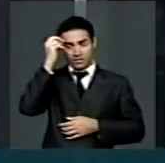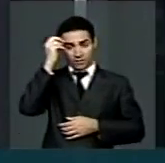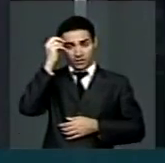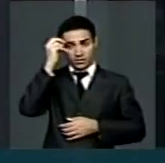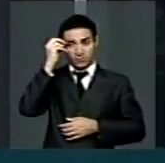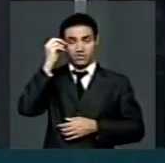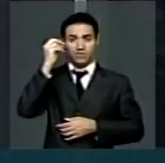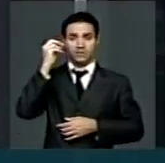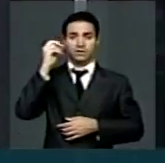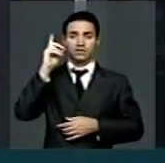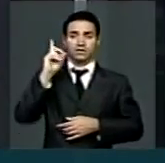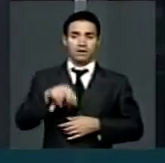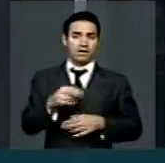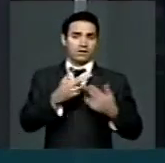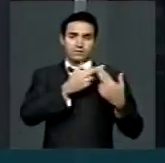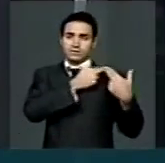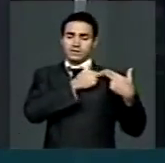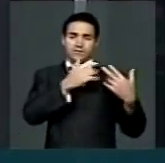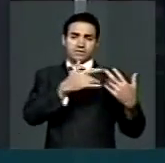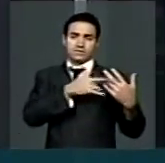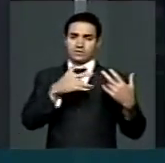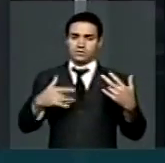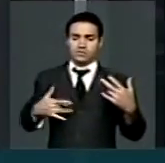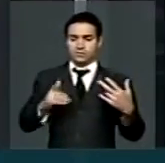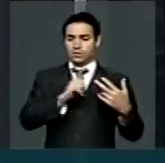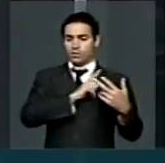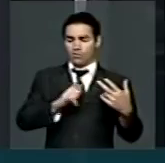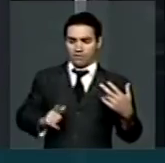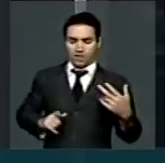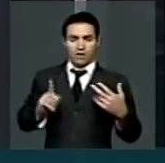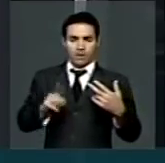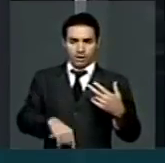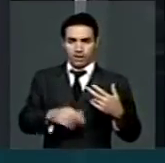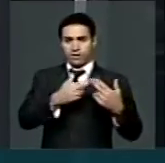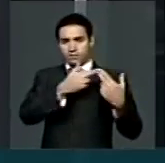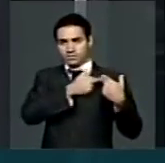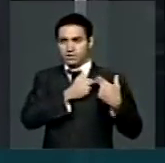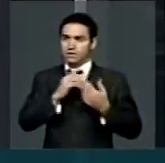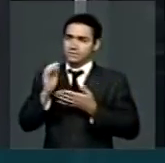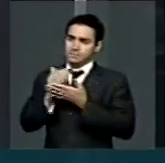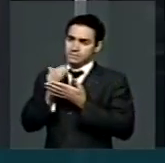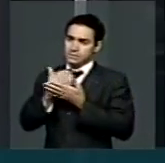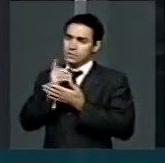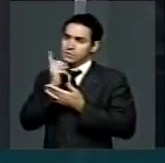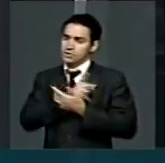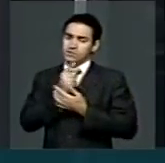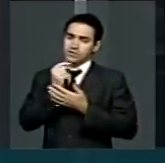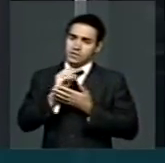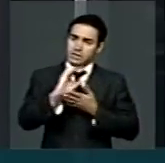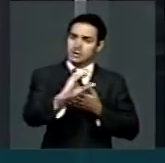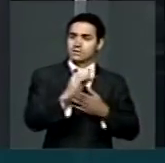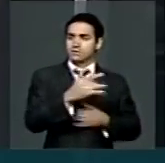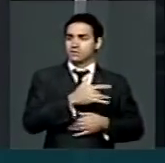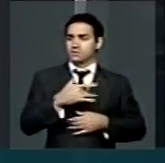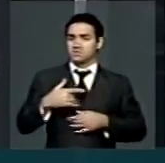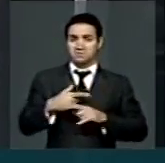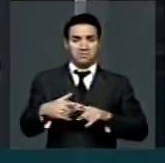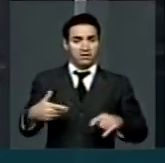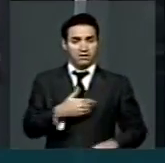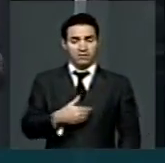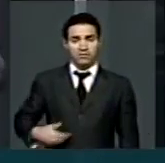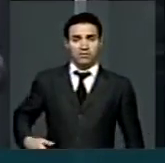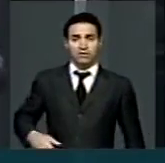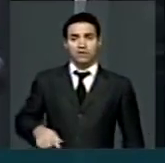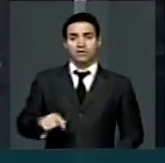obrigado a fazer a saúde, o governador seja obrigado a alocar recursos orçamentários e a União fica